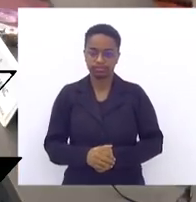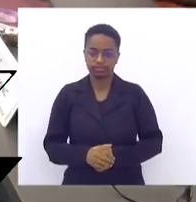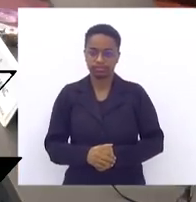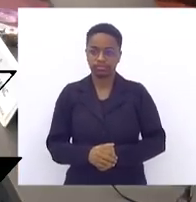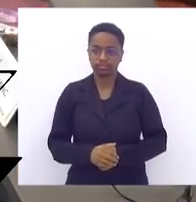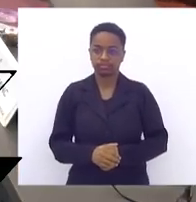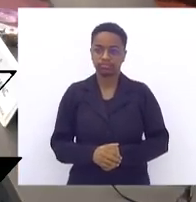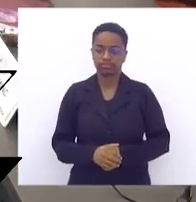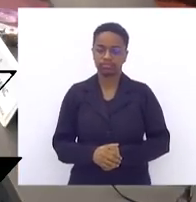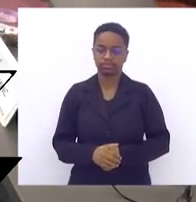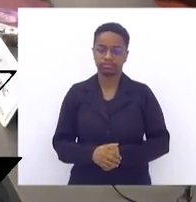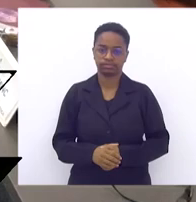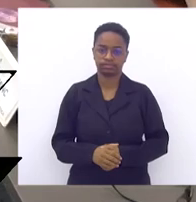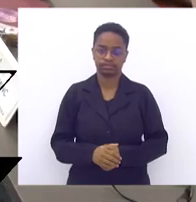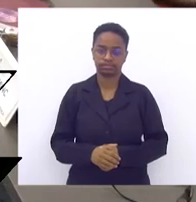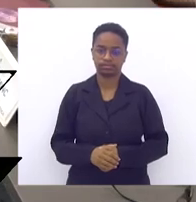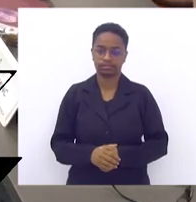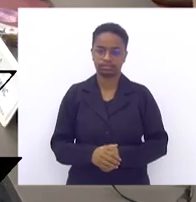Presidente